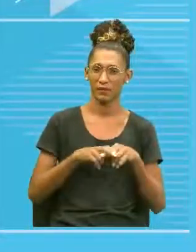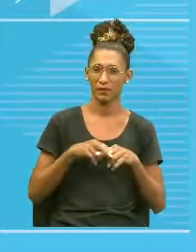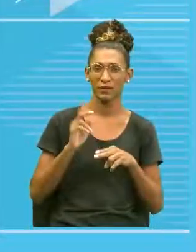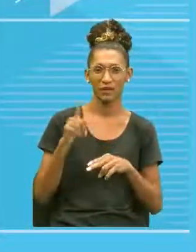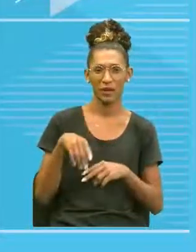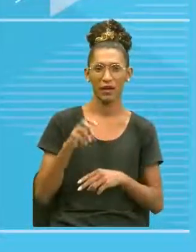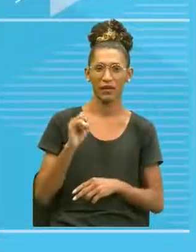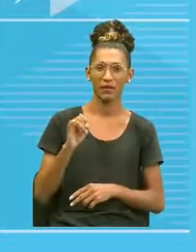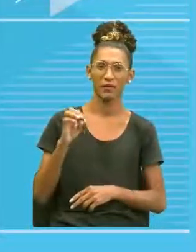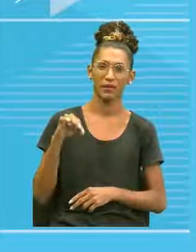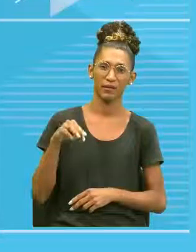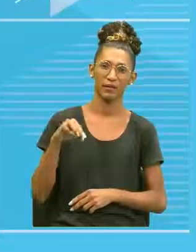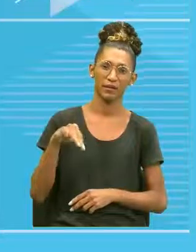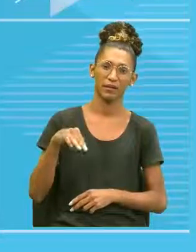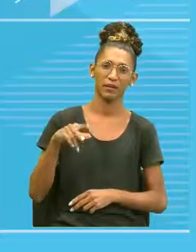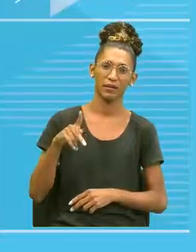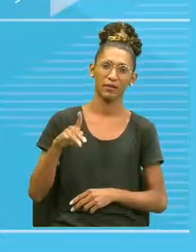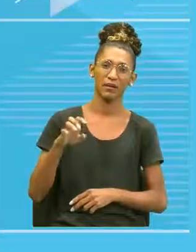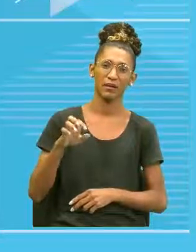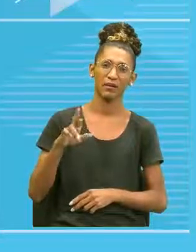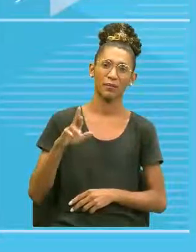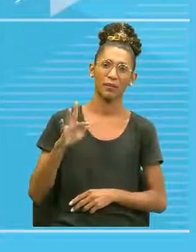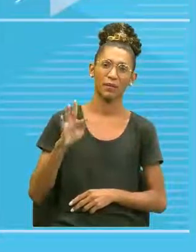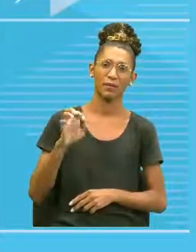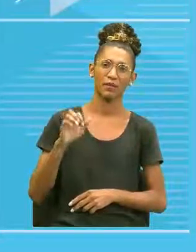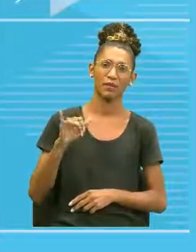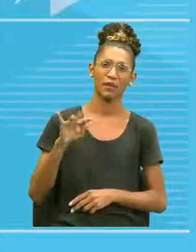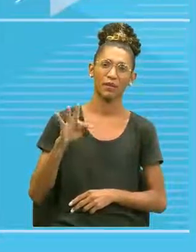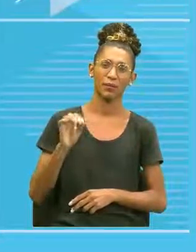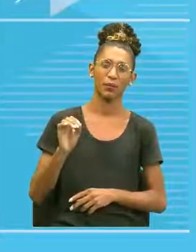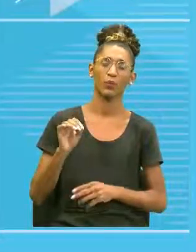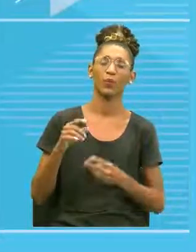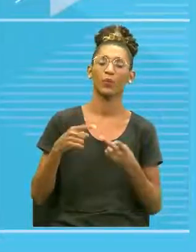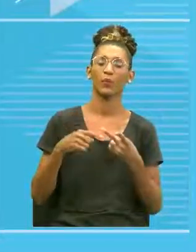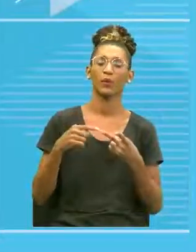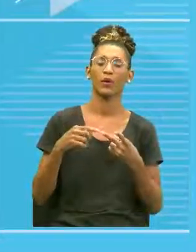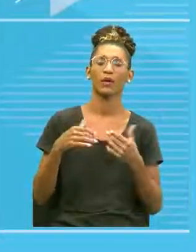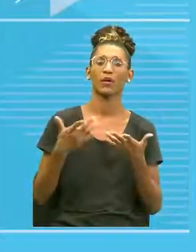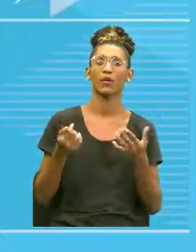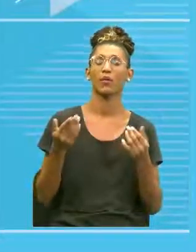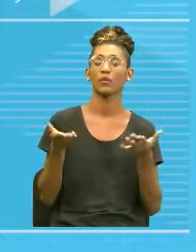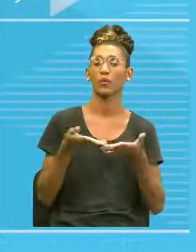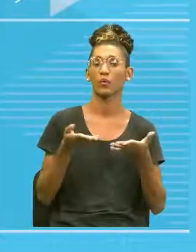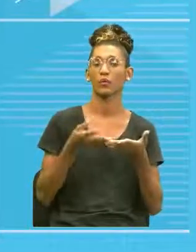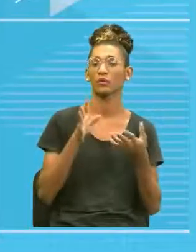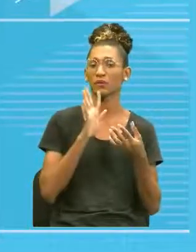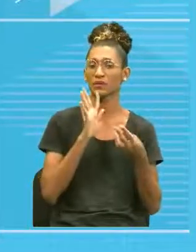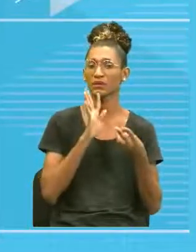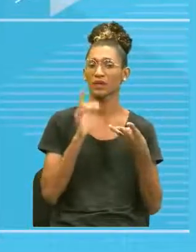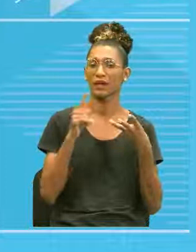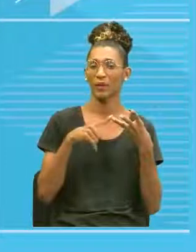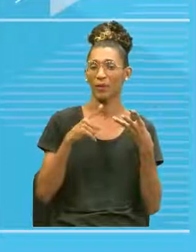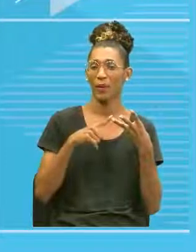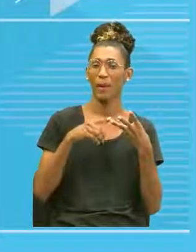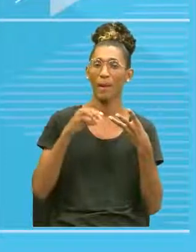ele de imperfeito bom e o que a gente vai conhecer hoje é o pretérito-mais-que-perfeito